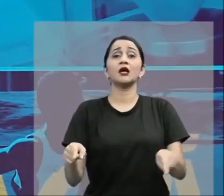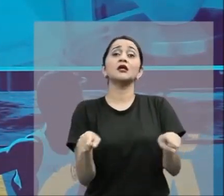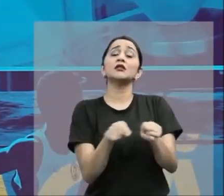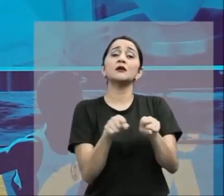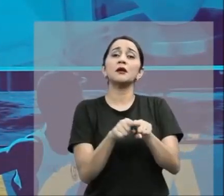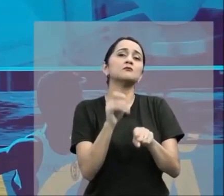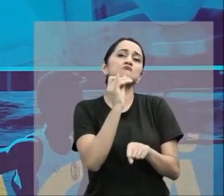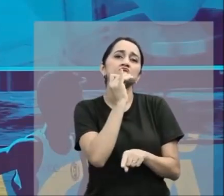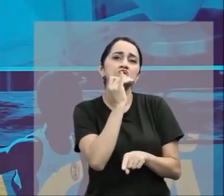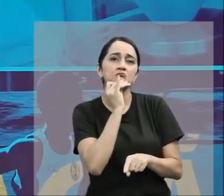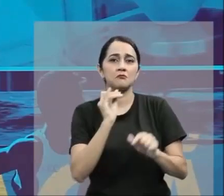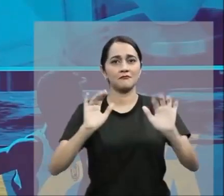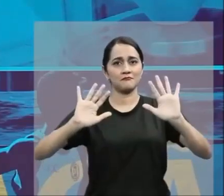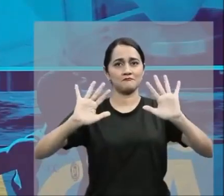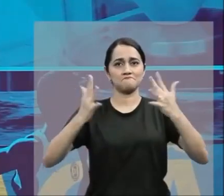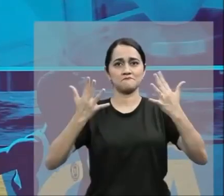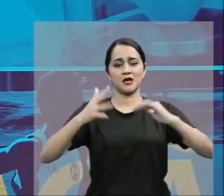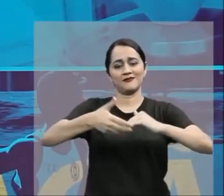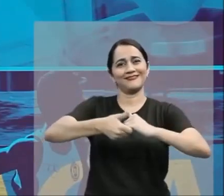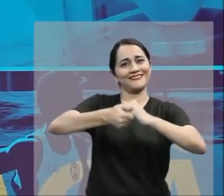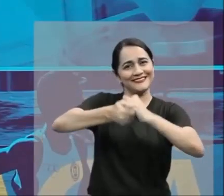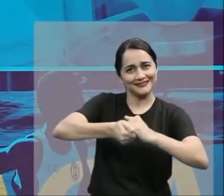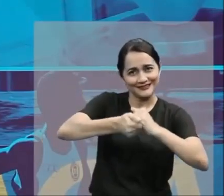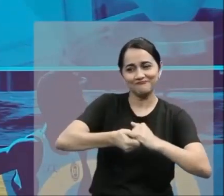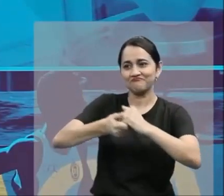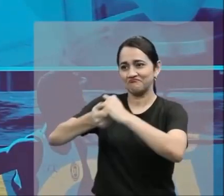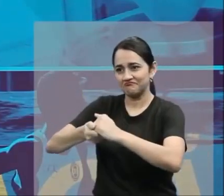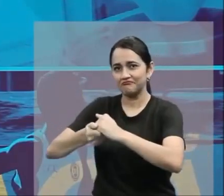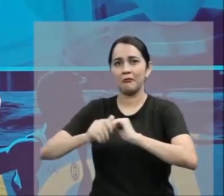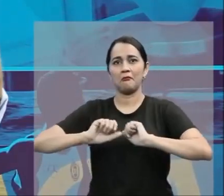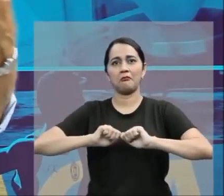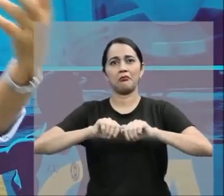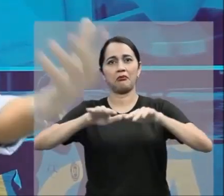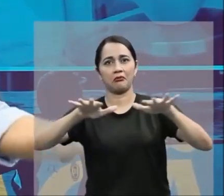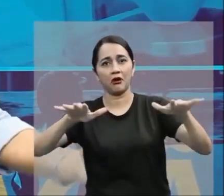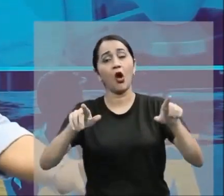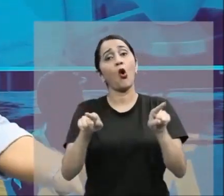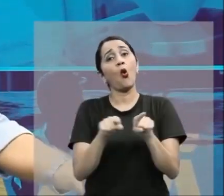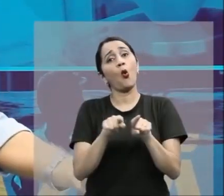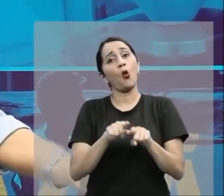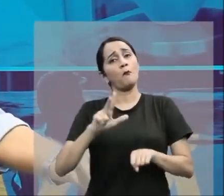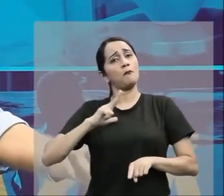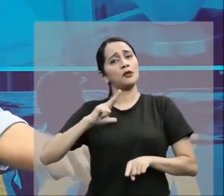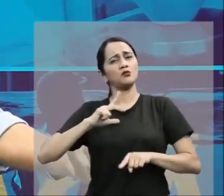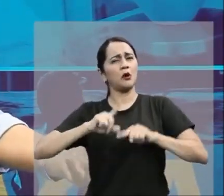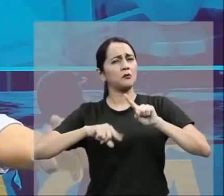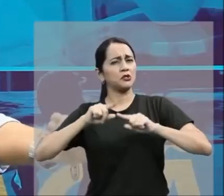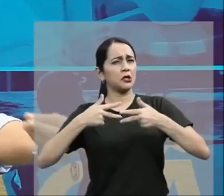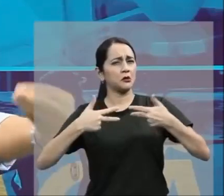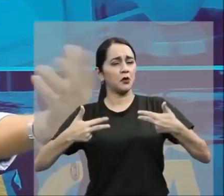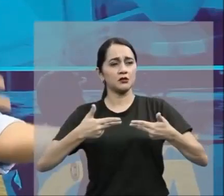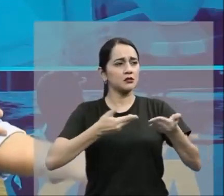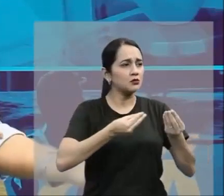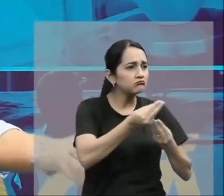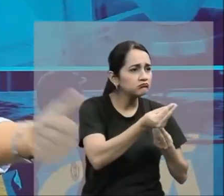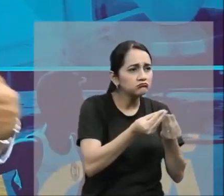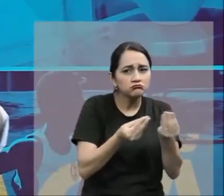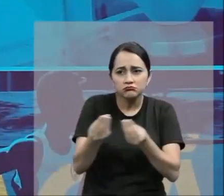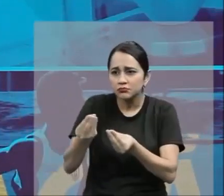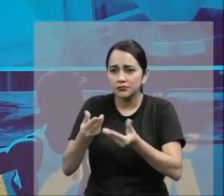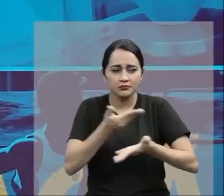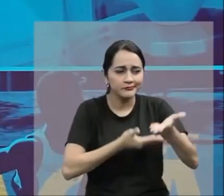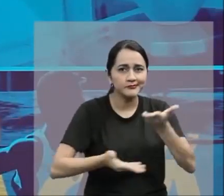aspiração ou então serem contaminadas através das mãos, né, de objetos, esses objetos realmente